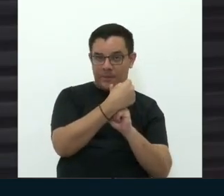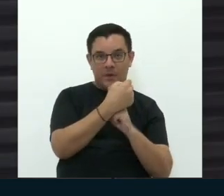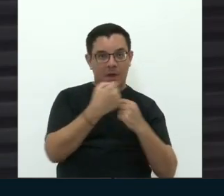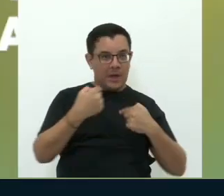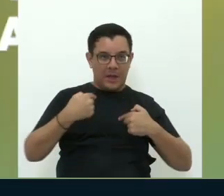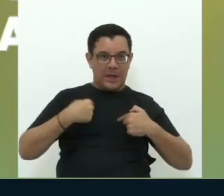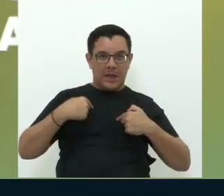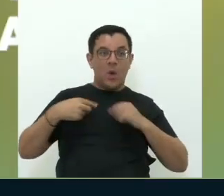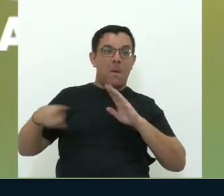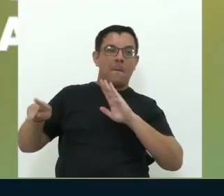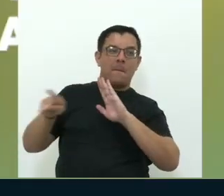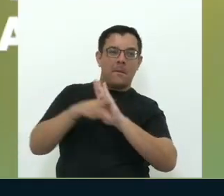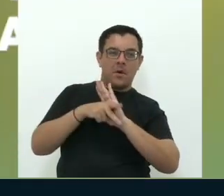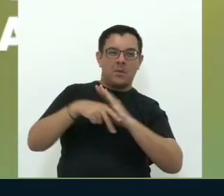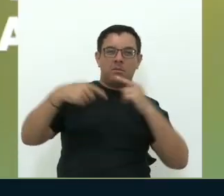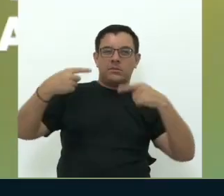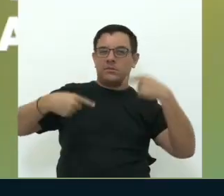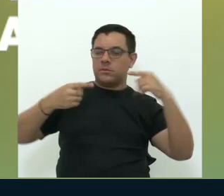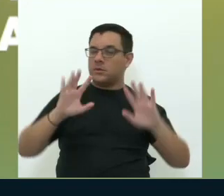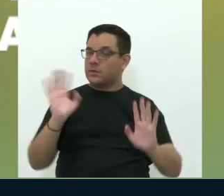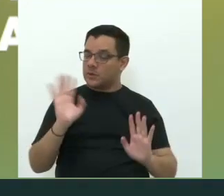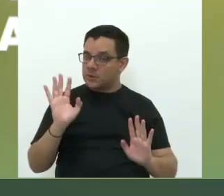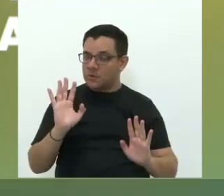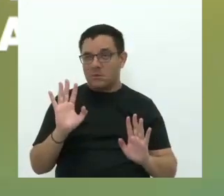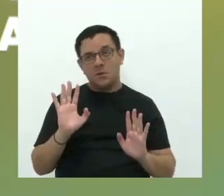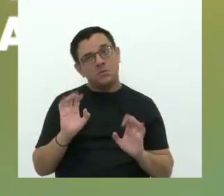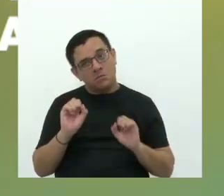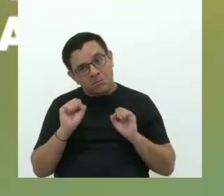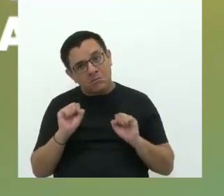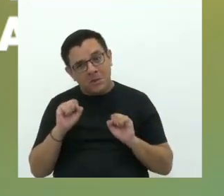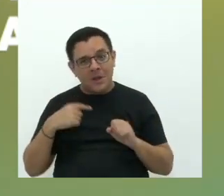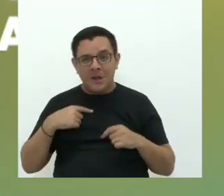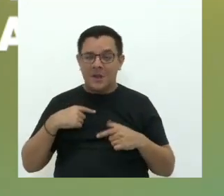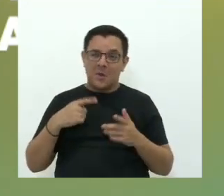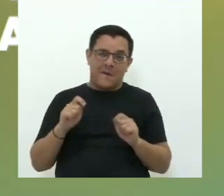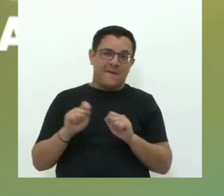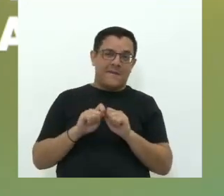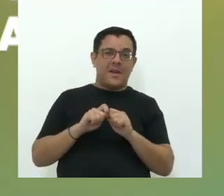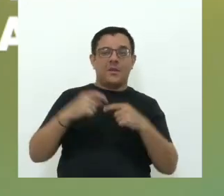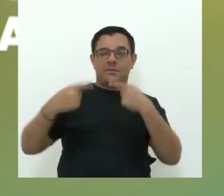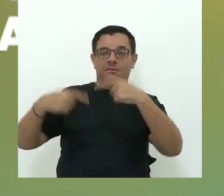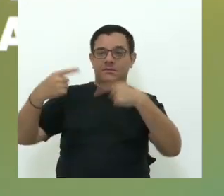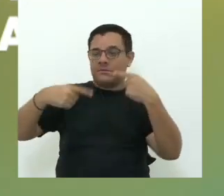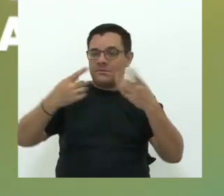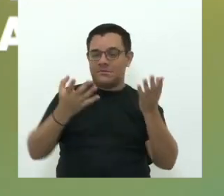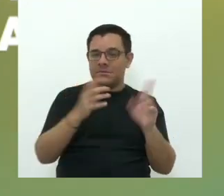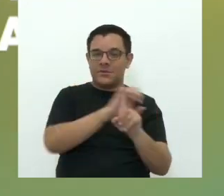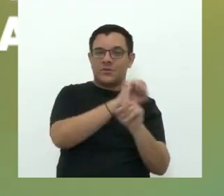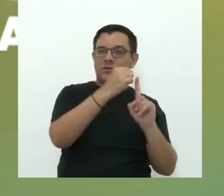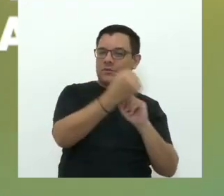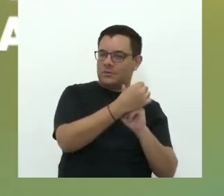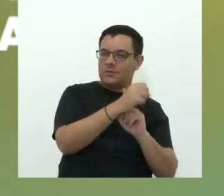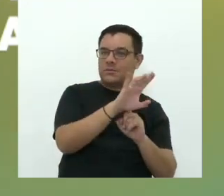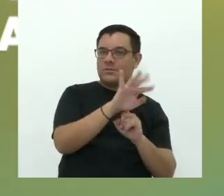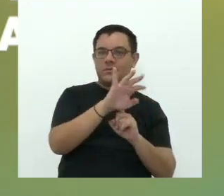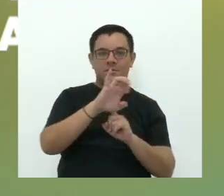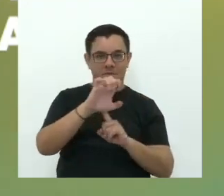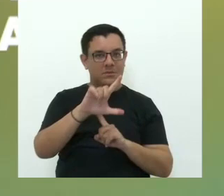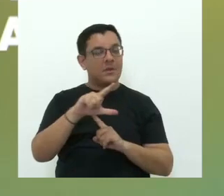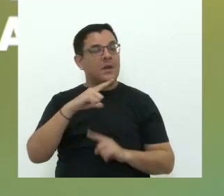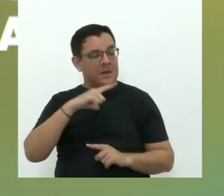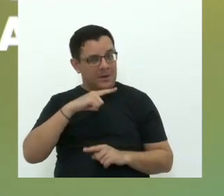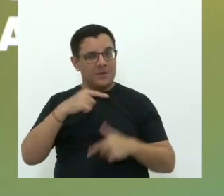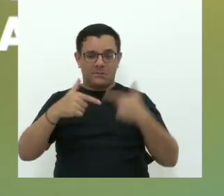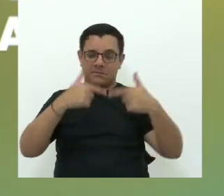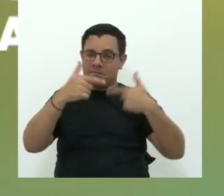venho da política mas talvez eu faça política o tempo todo porque afinal de contas Quem tá na sociedade civil também faz política e eu acho que